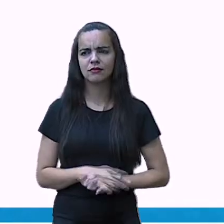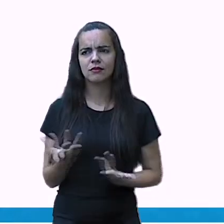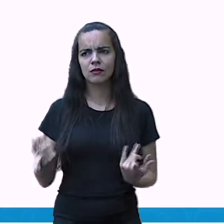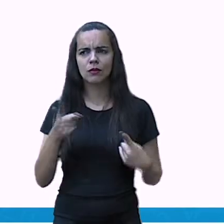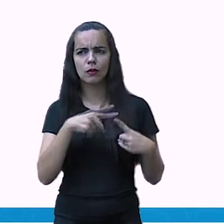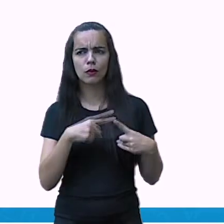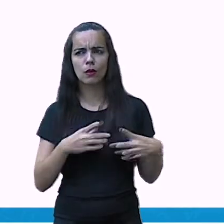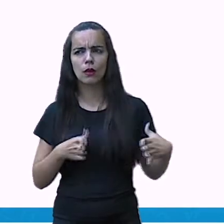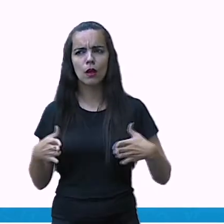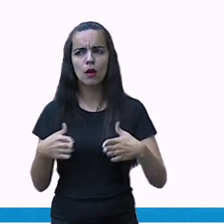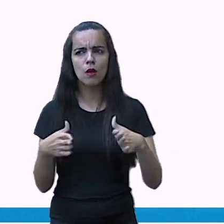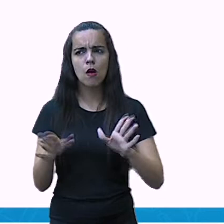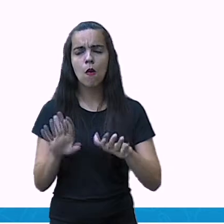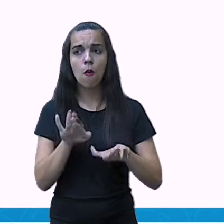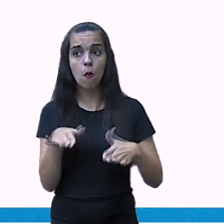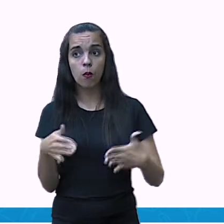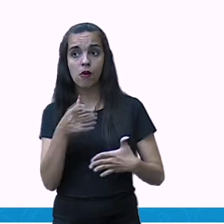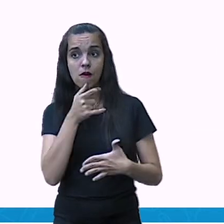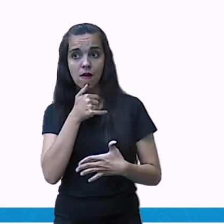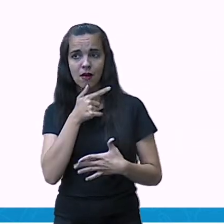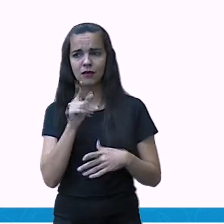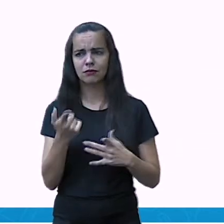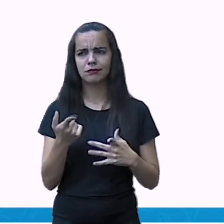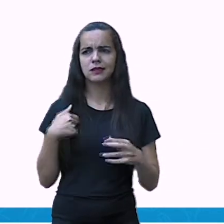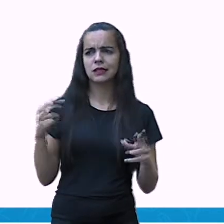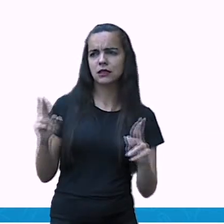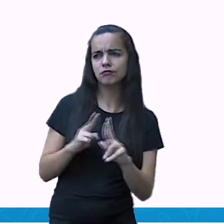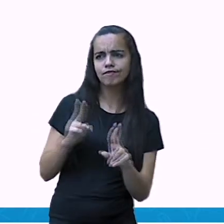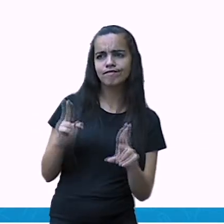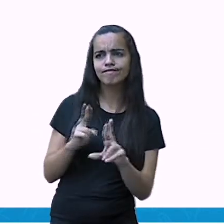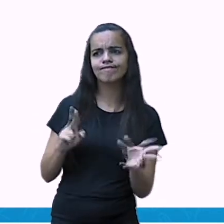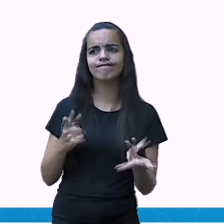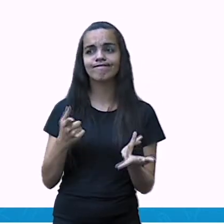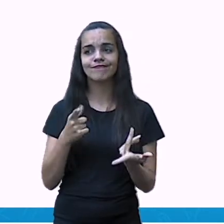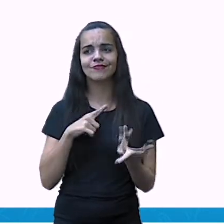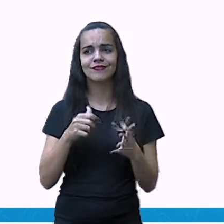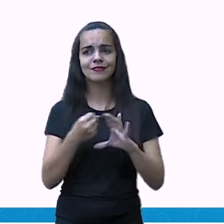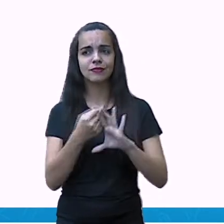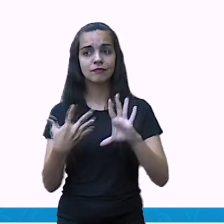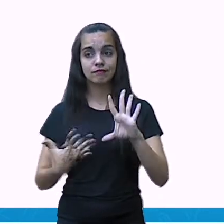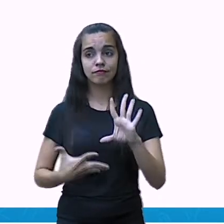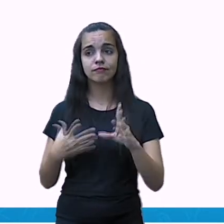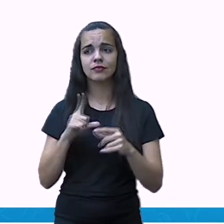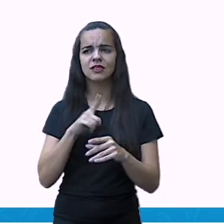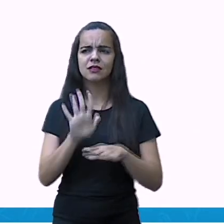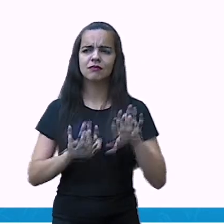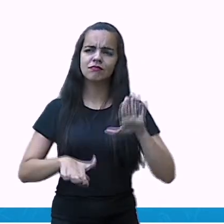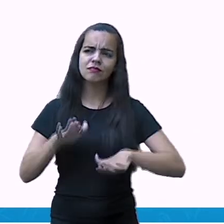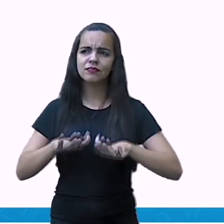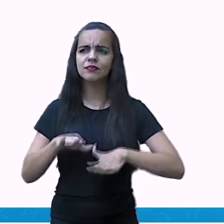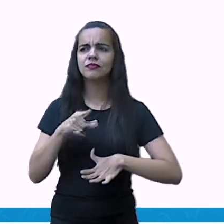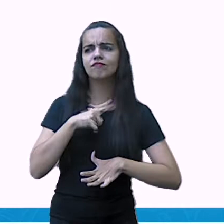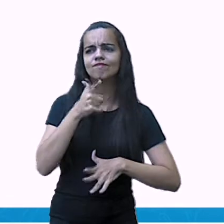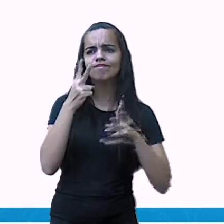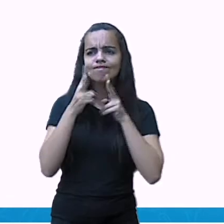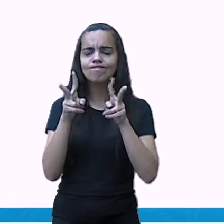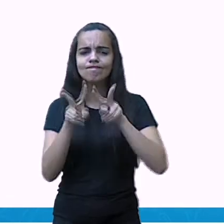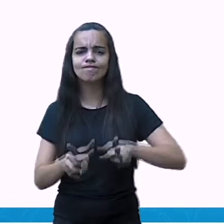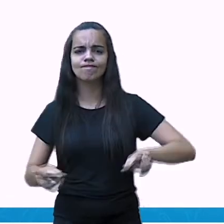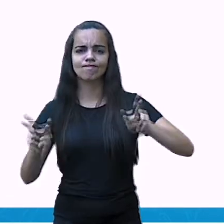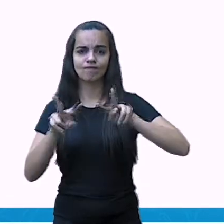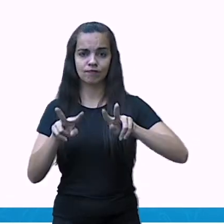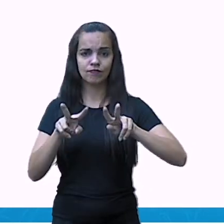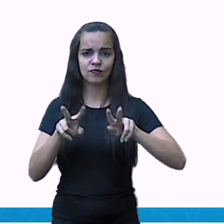Tipos de rios quanto à água. Em relação à composição da água, geralmente é observada pela sua